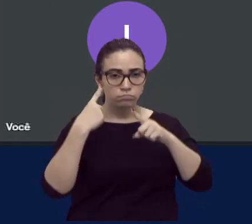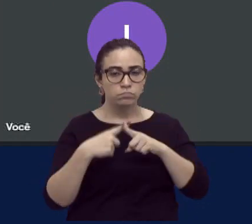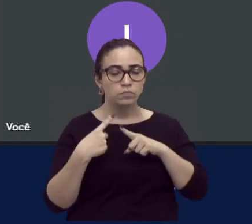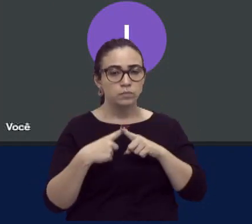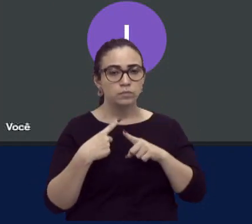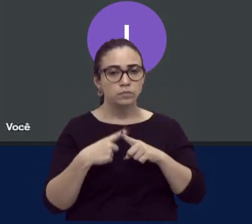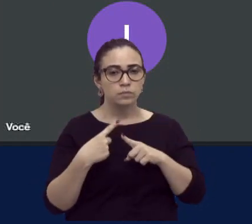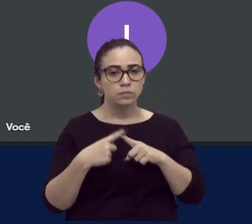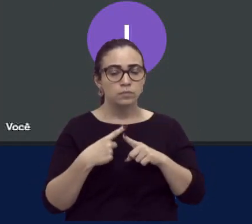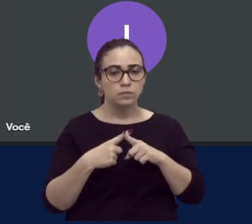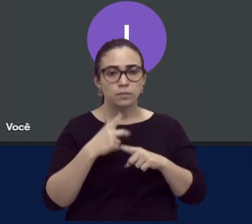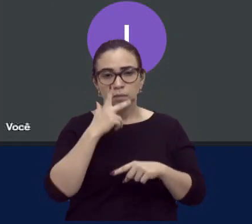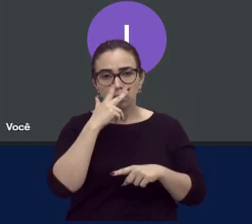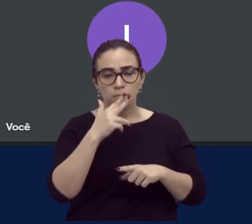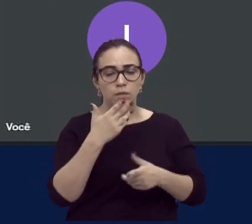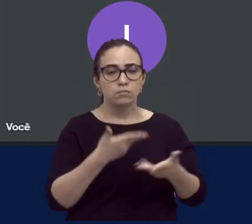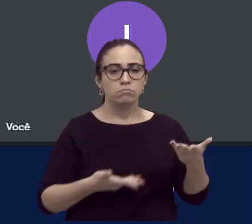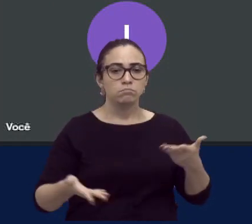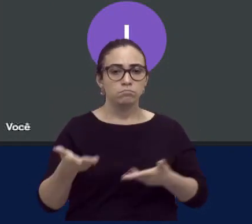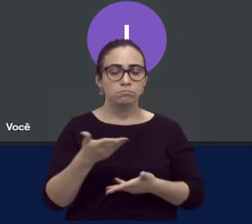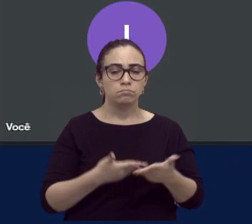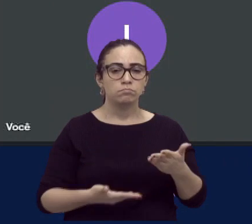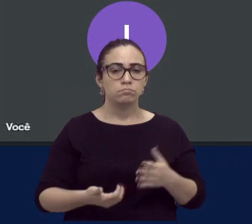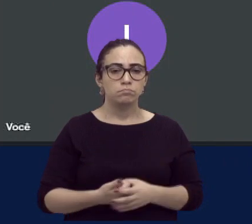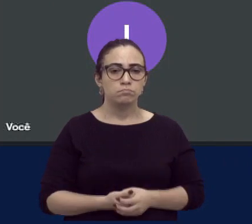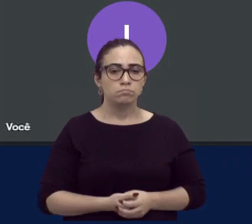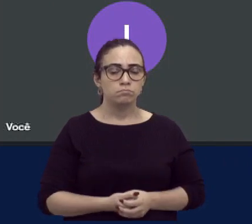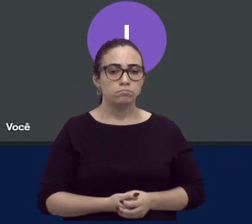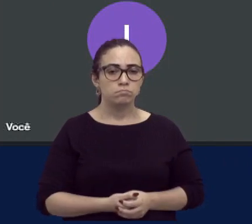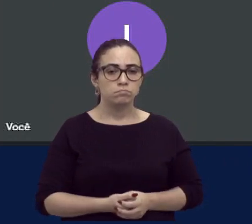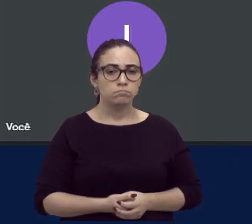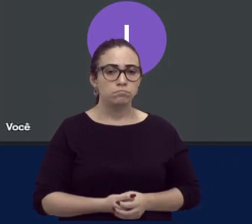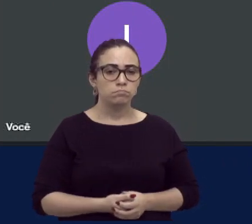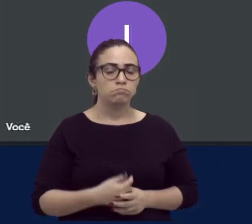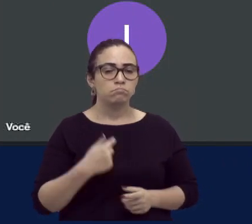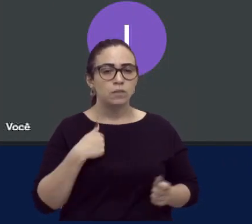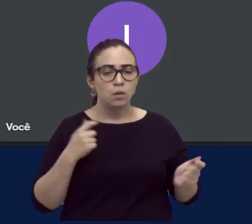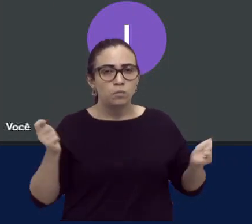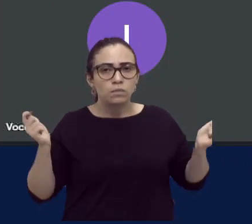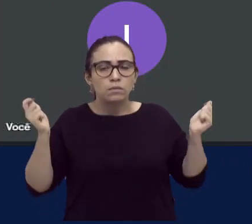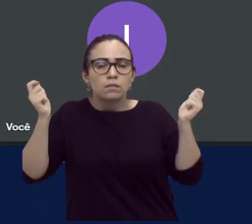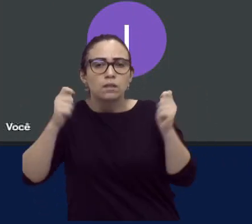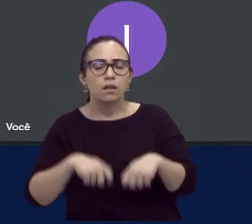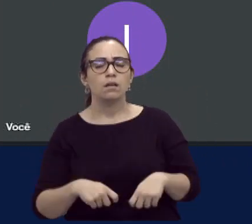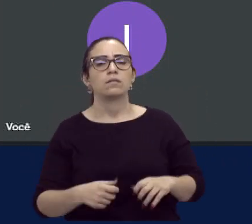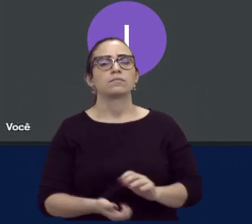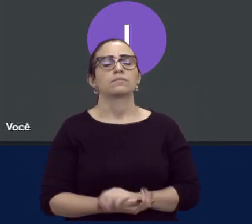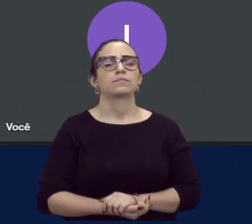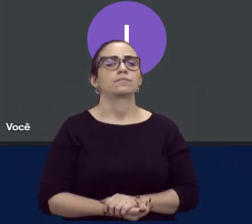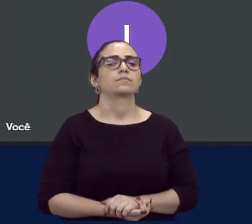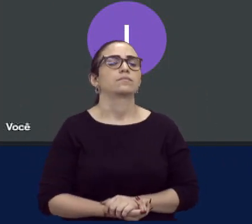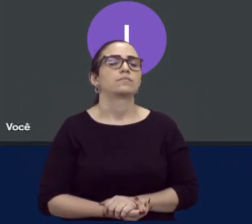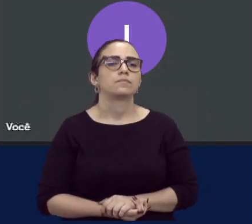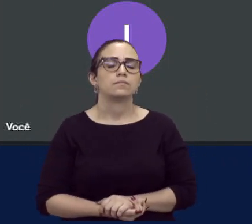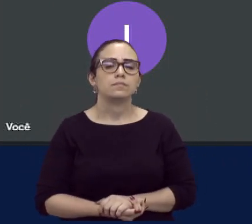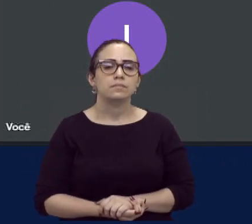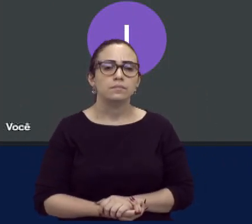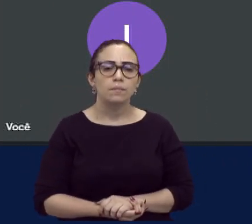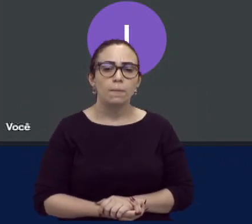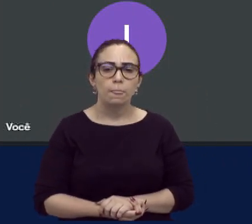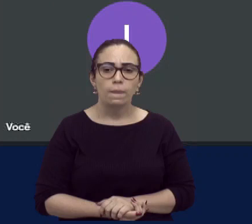experimentando, é como se você fosse pensando assim, eu posso isso, e nem